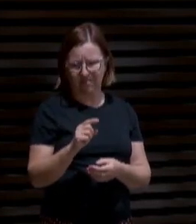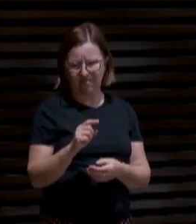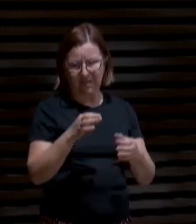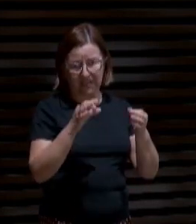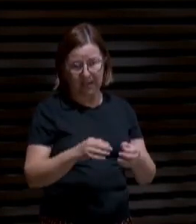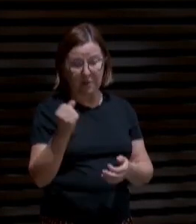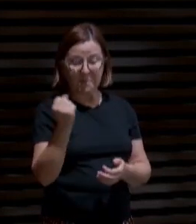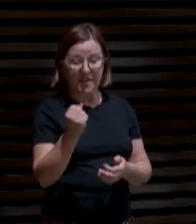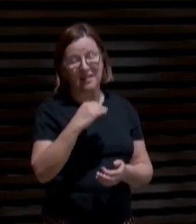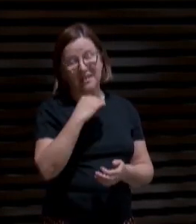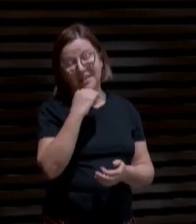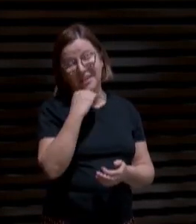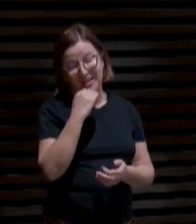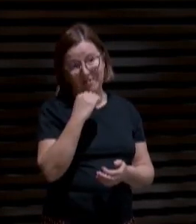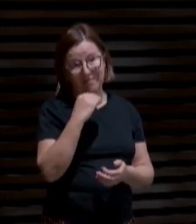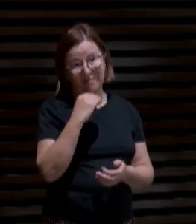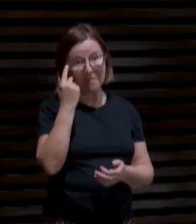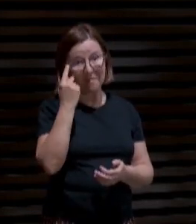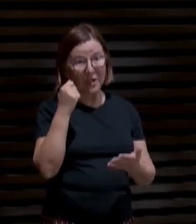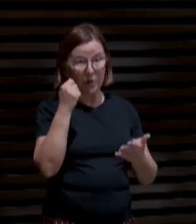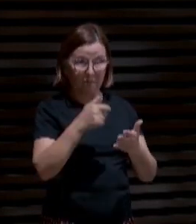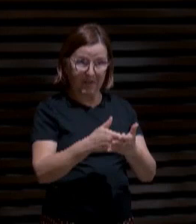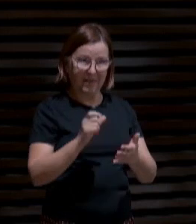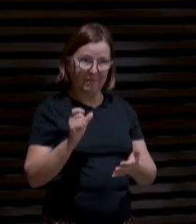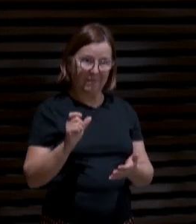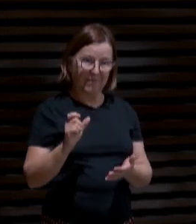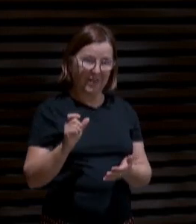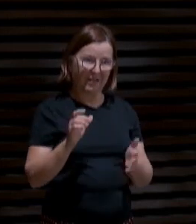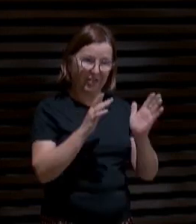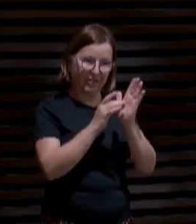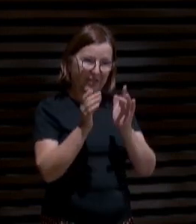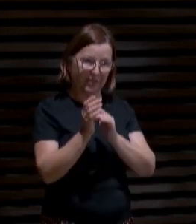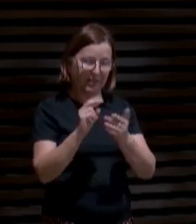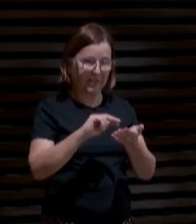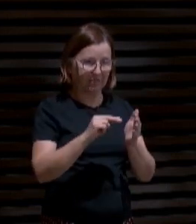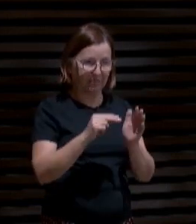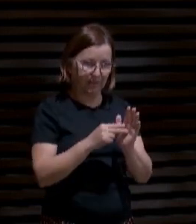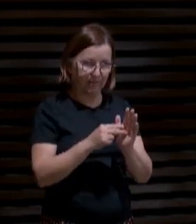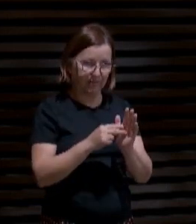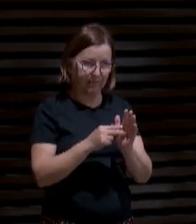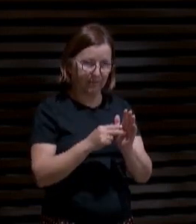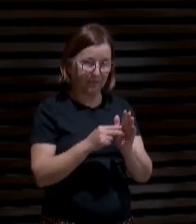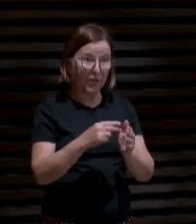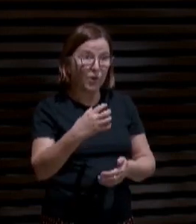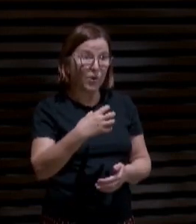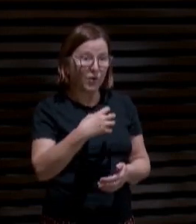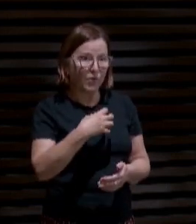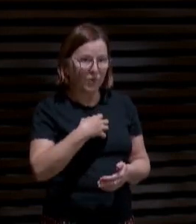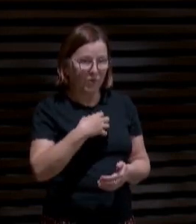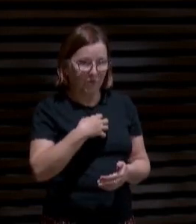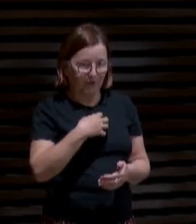ninguém. Para que se cumprisse a palavra de Jesus, significando o modo por que havia